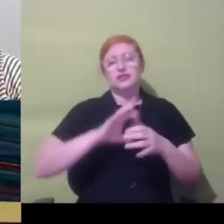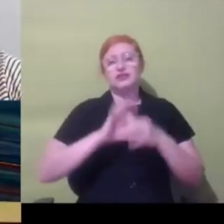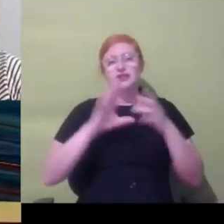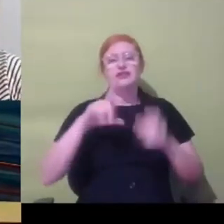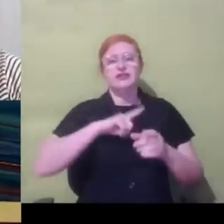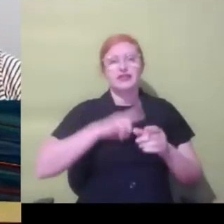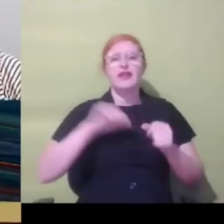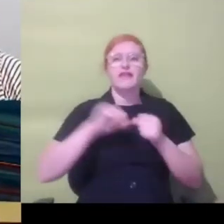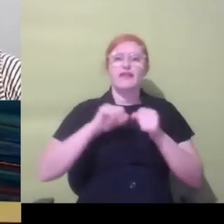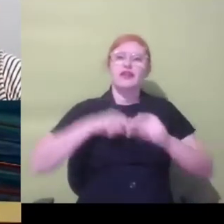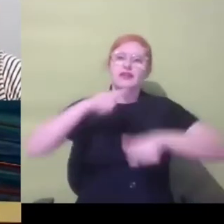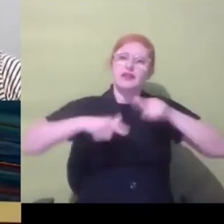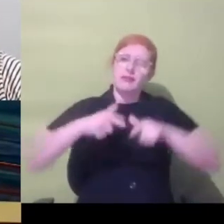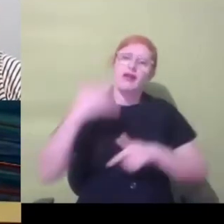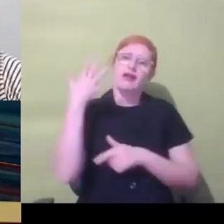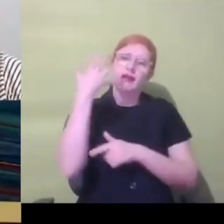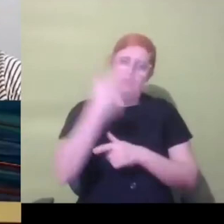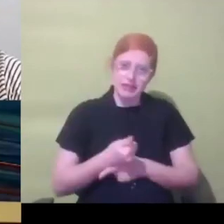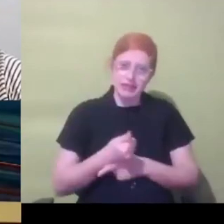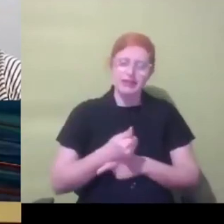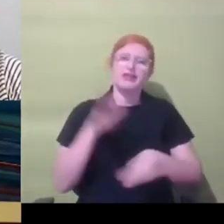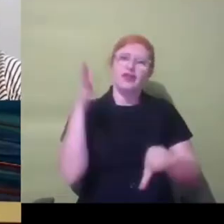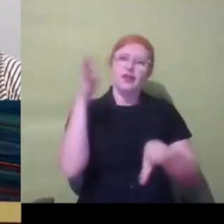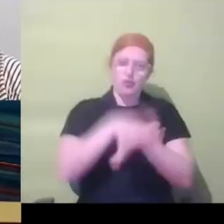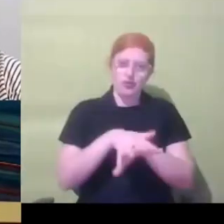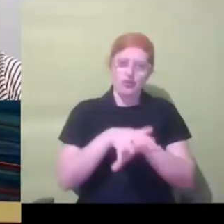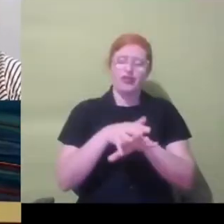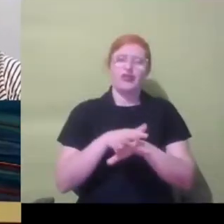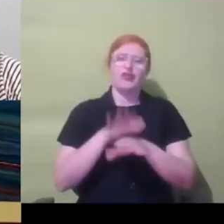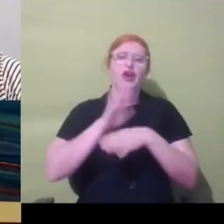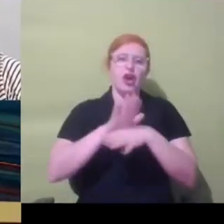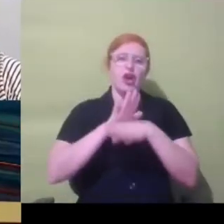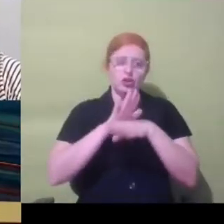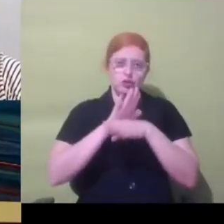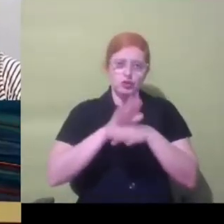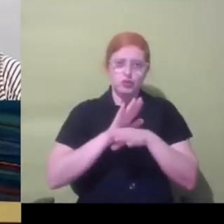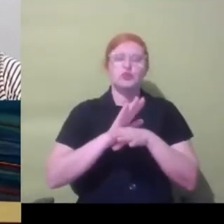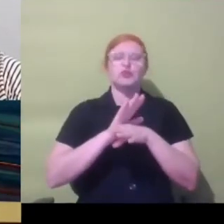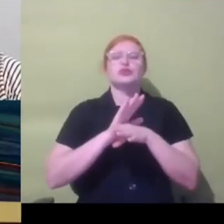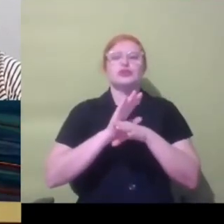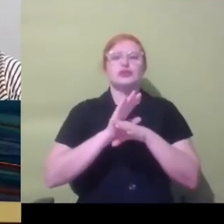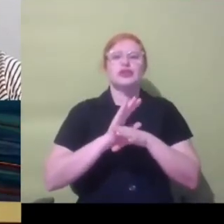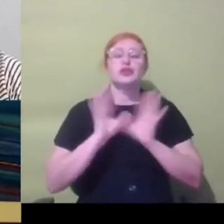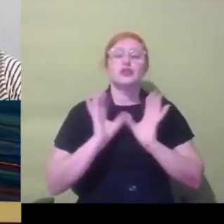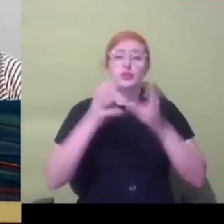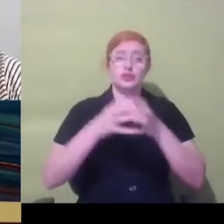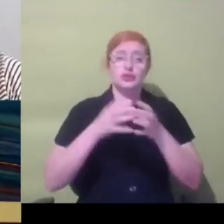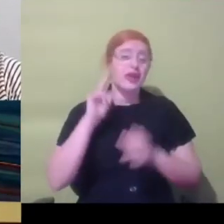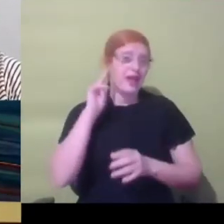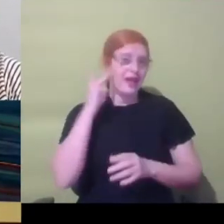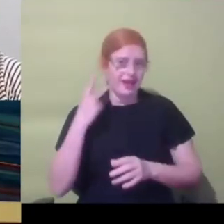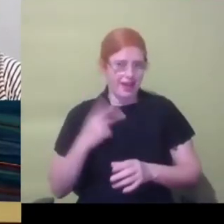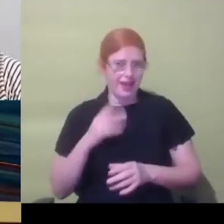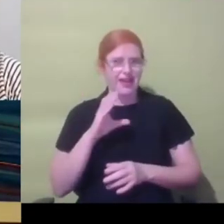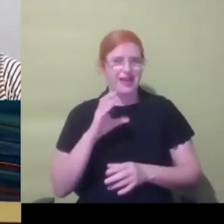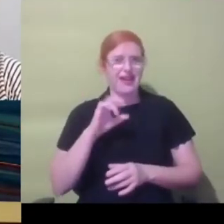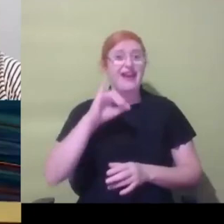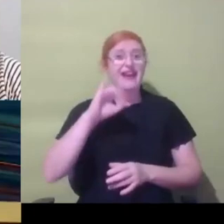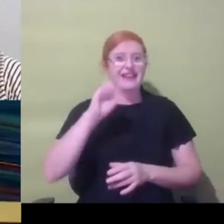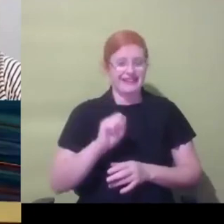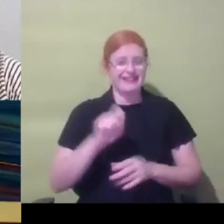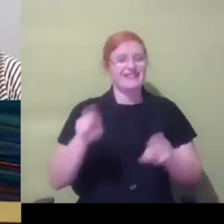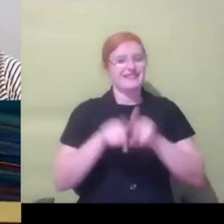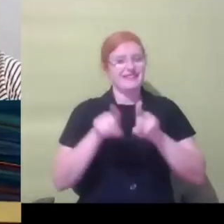tem feito um trabalho muito lindo de inclusão com a ajuda das companheiras do coletivo Ellen Keller, especialmente a Cris Kenny, que está aí nos